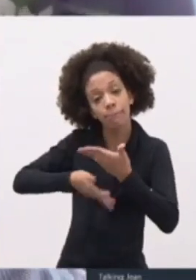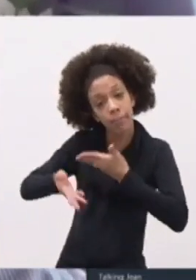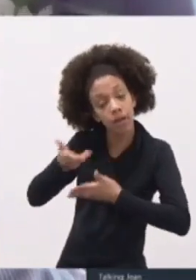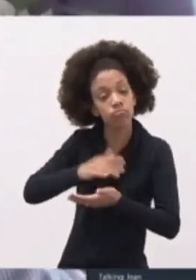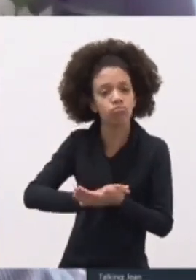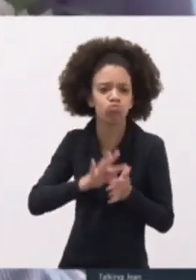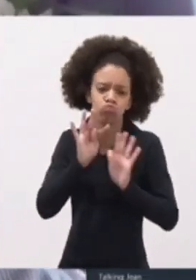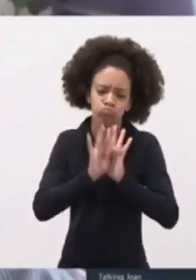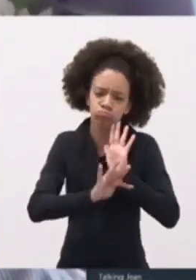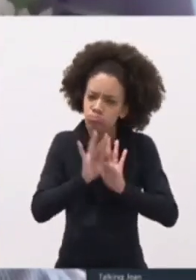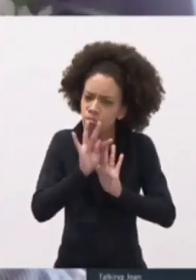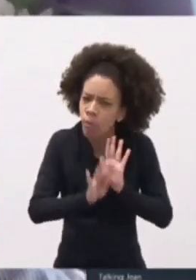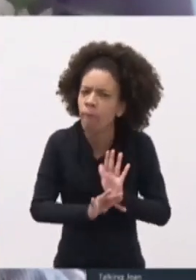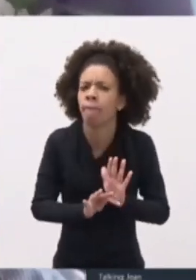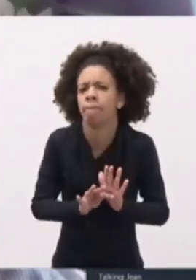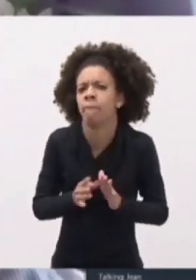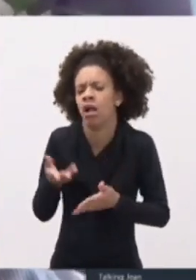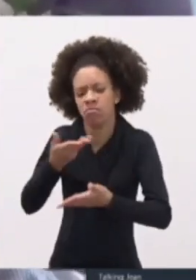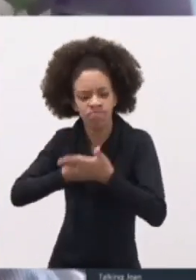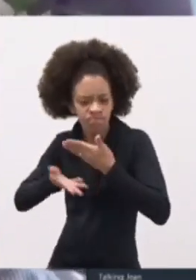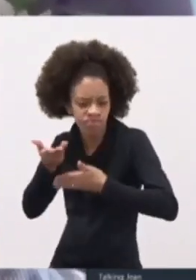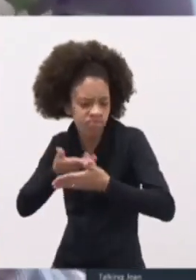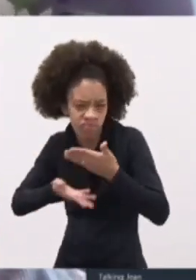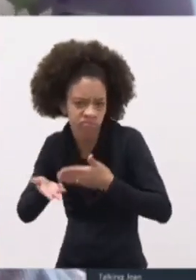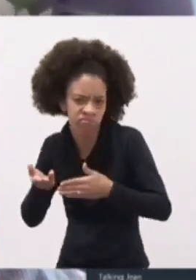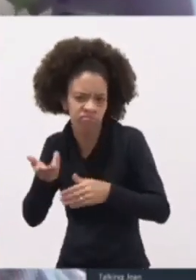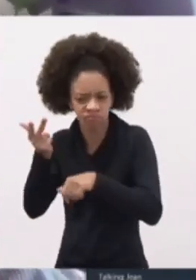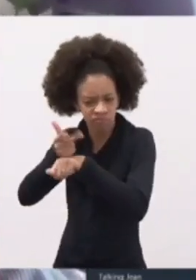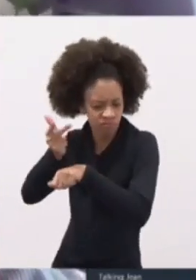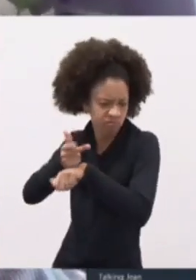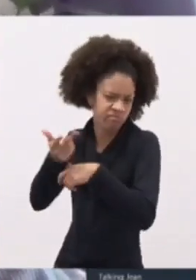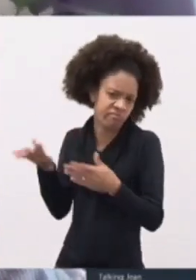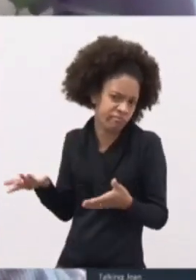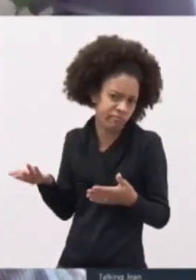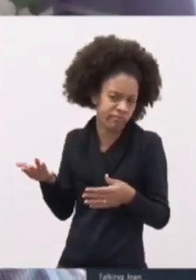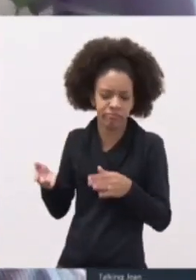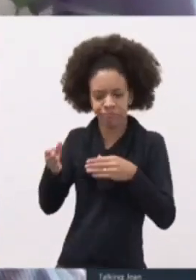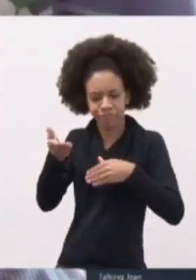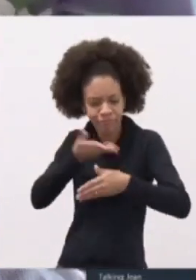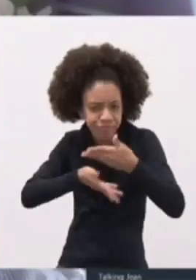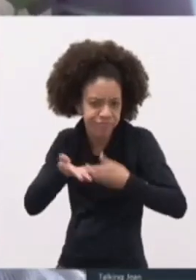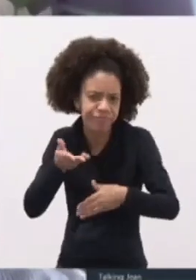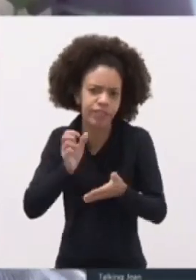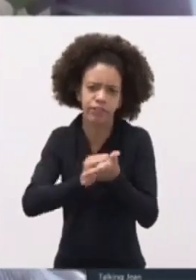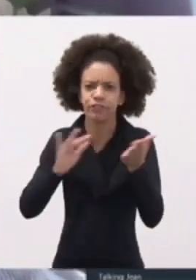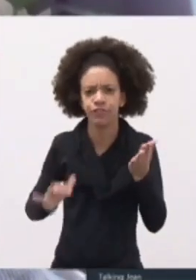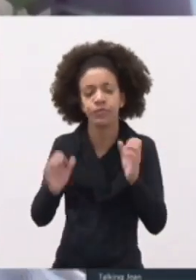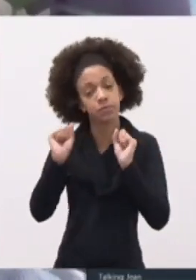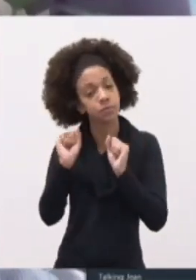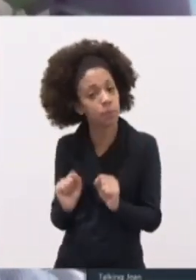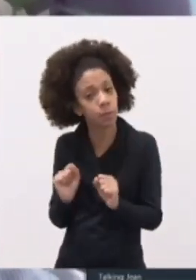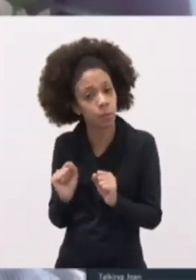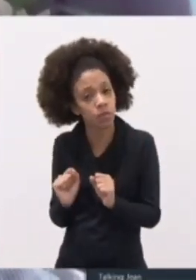compartilhe textos com eles, eu compartilhe vídeos, eu compartilhe atividades que eles possam ir